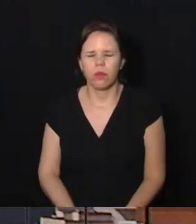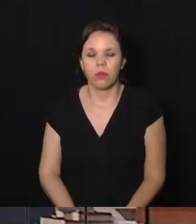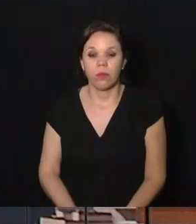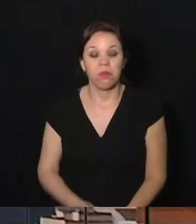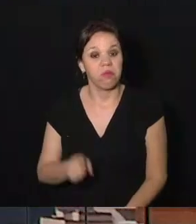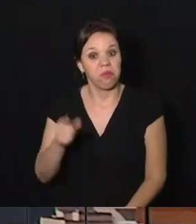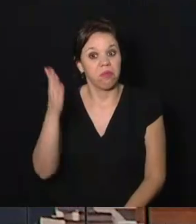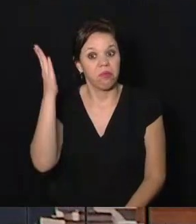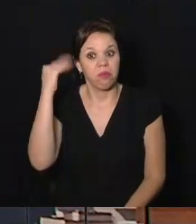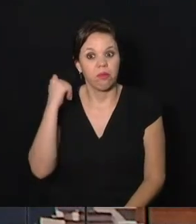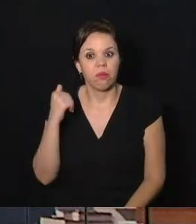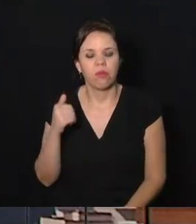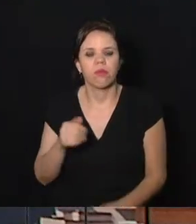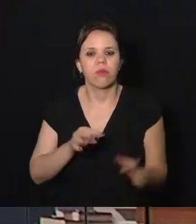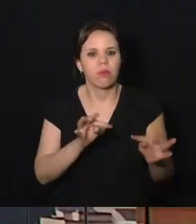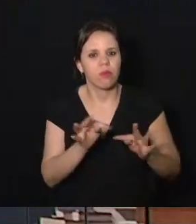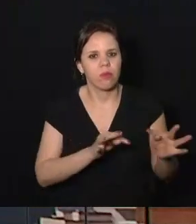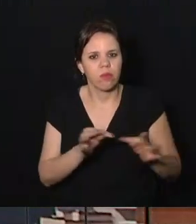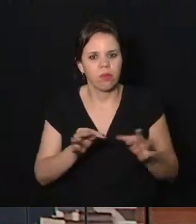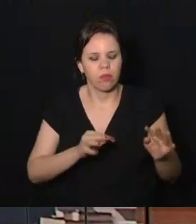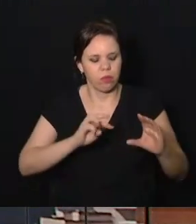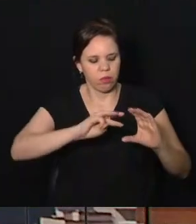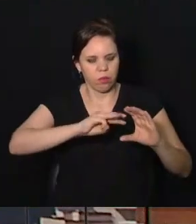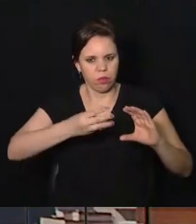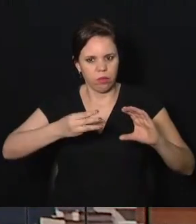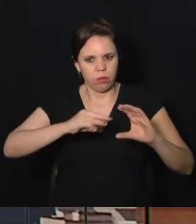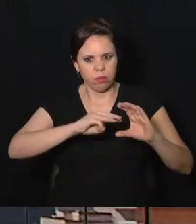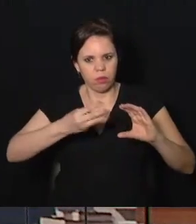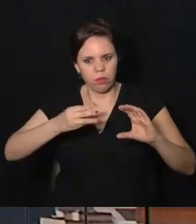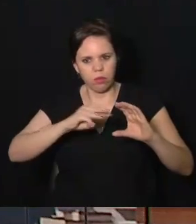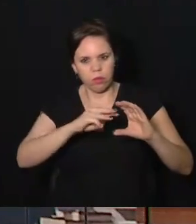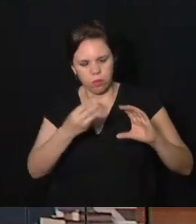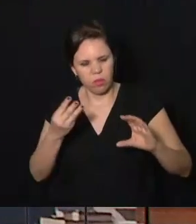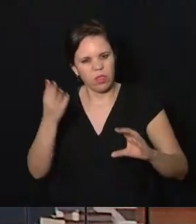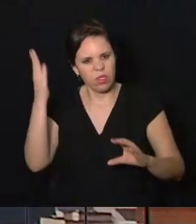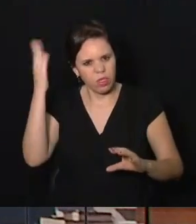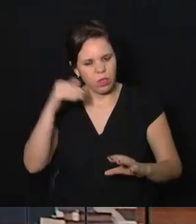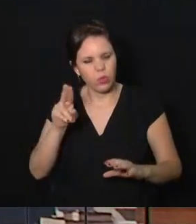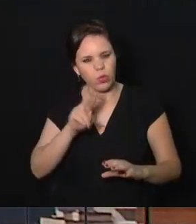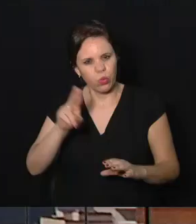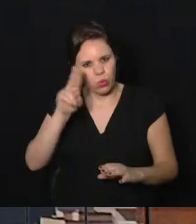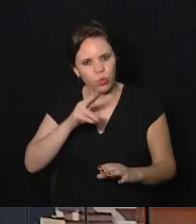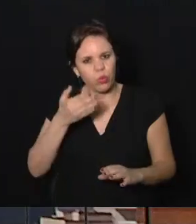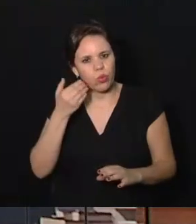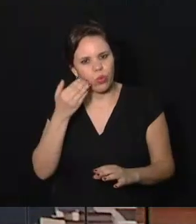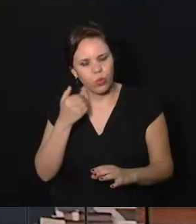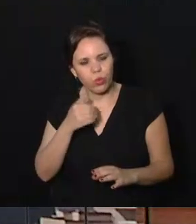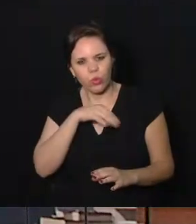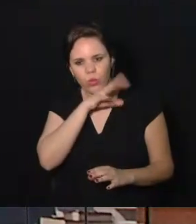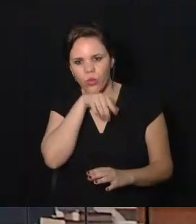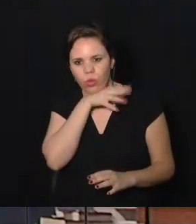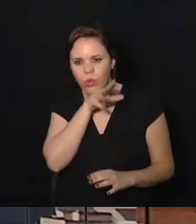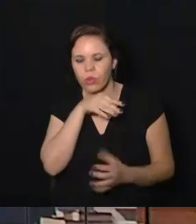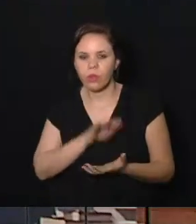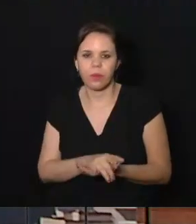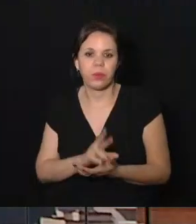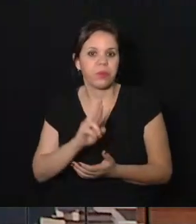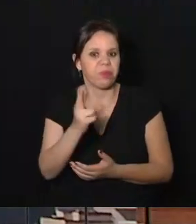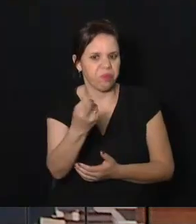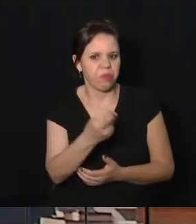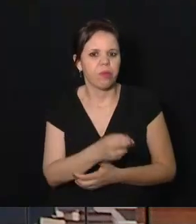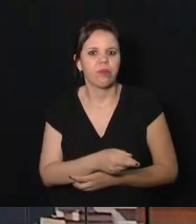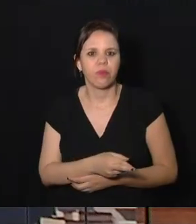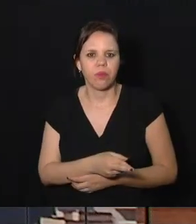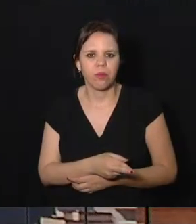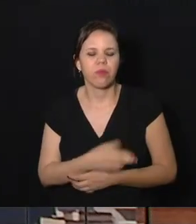Você sabia que o tratamento com células-tronco tem sido bastante utilizado em animais? E o resultado tem